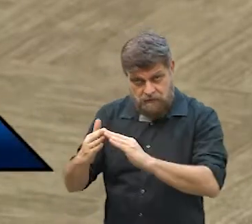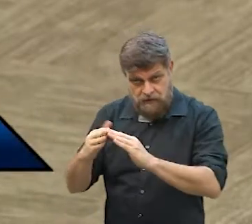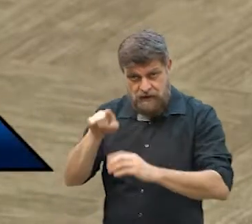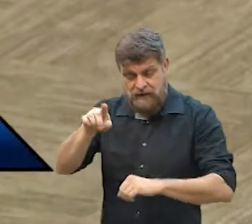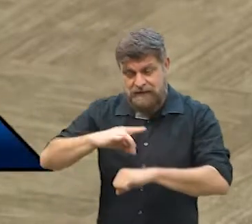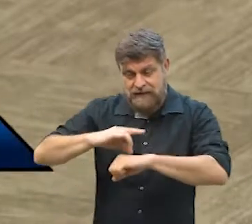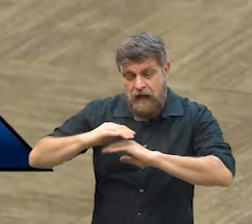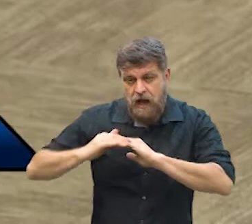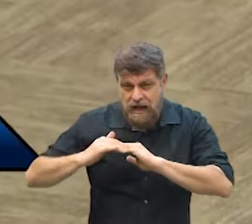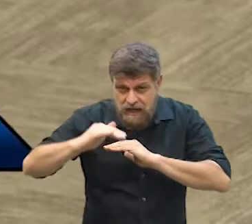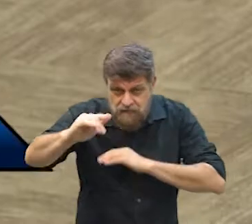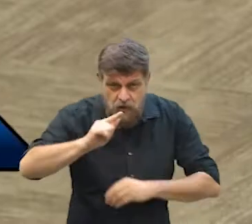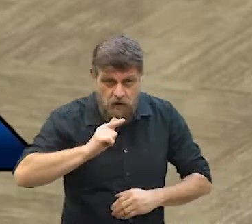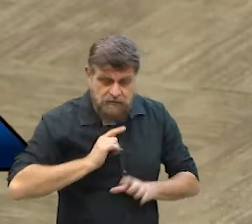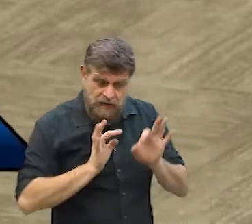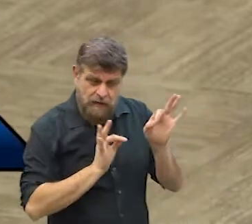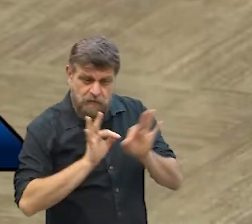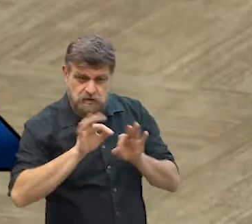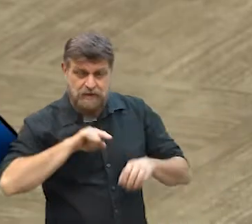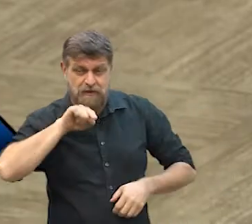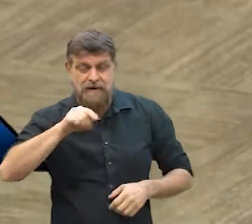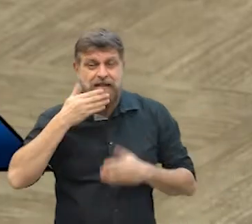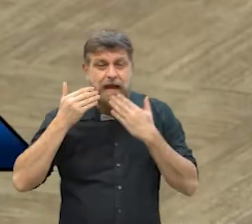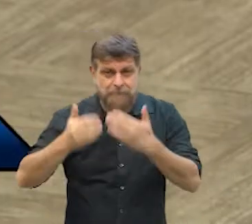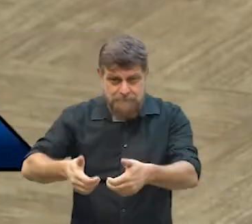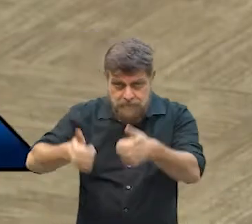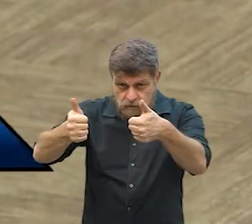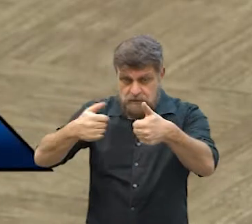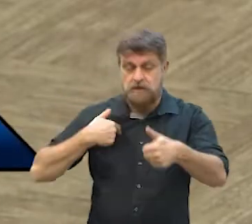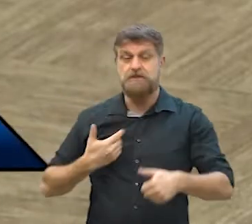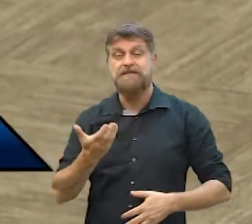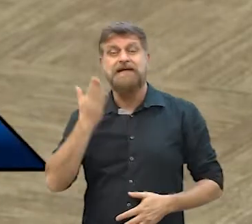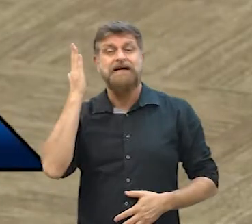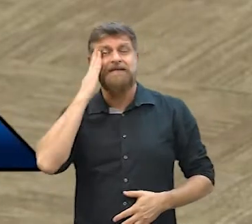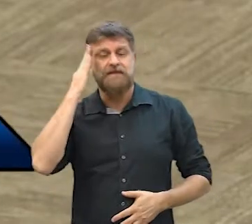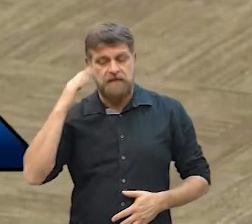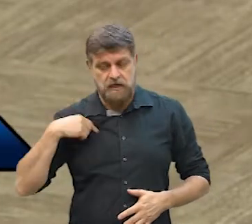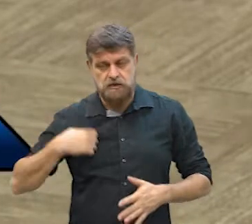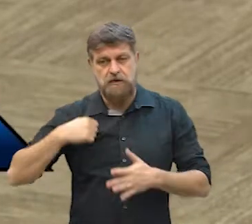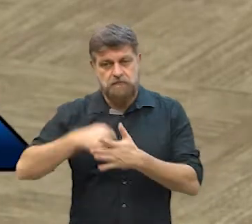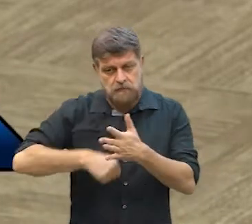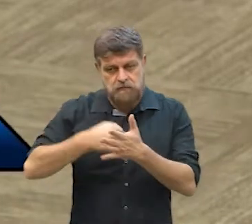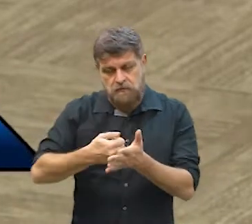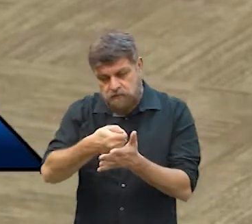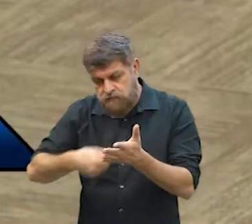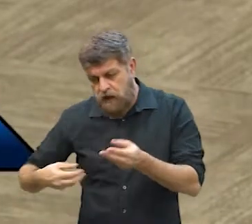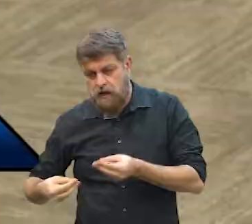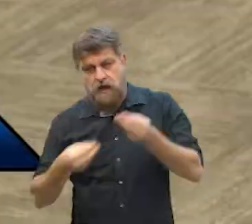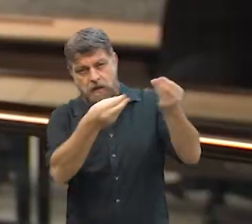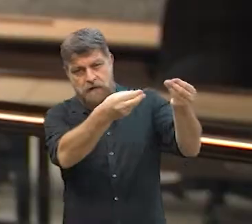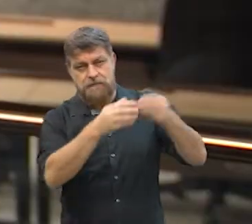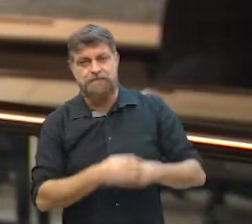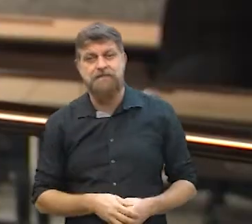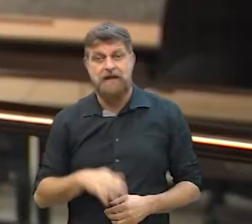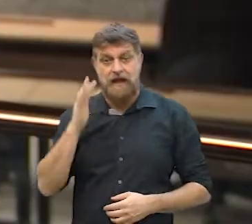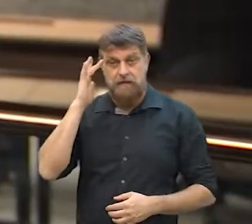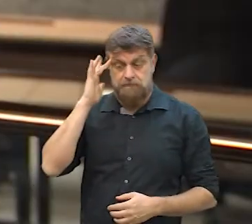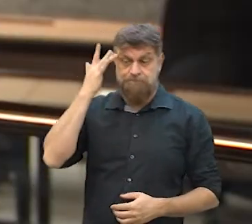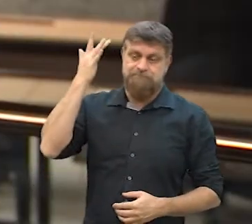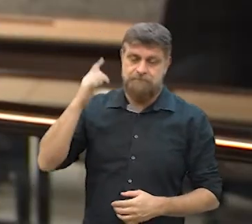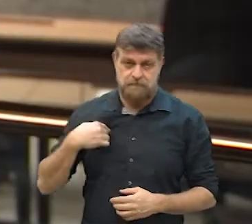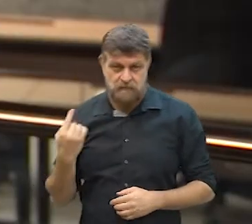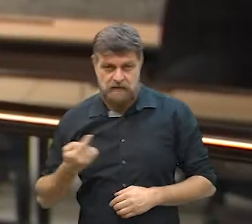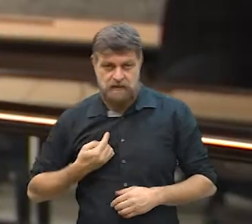se tem projeto de asfalto se tem projeto de melhoria Então tudo isso a gente quer saber se não tiver a gente vai começar encaminhar a